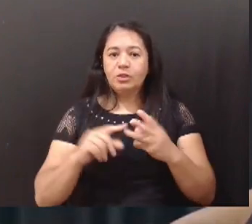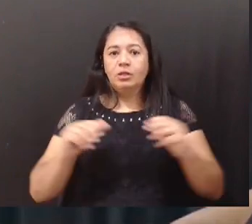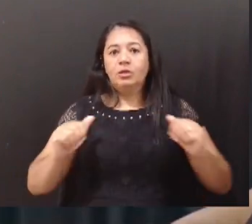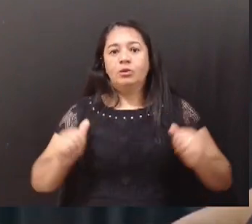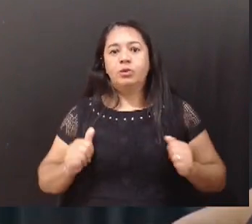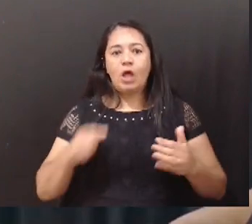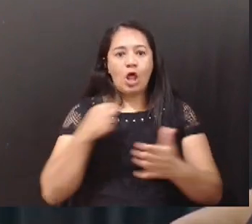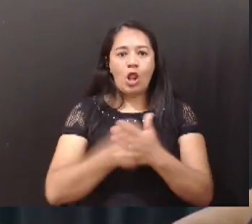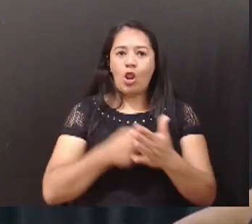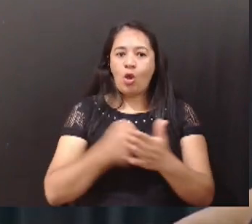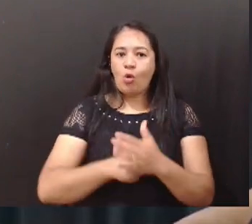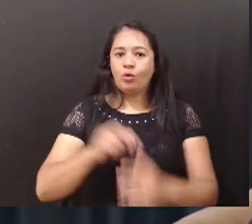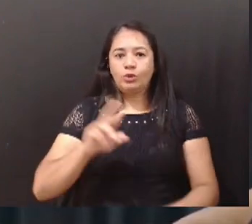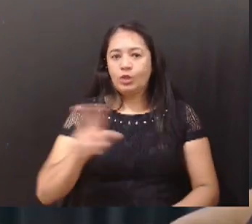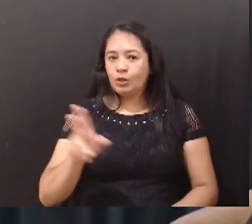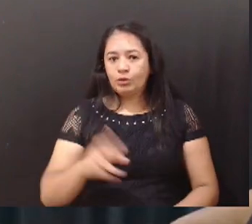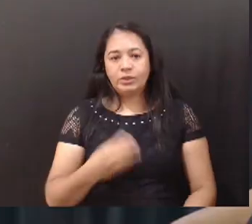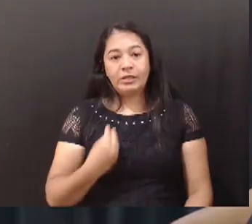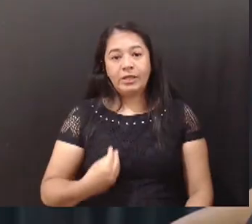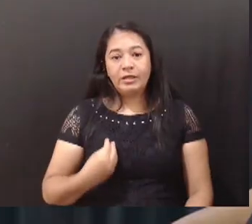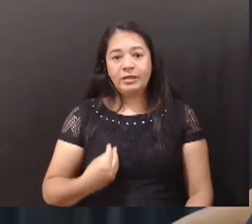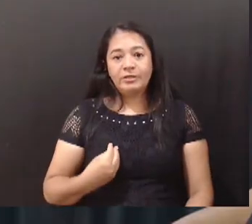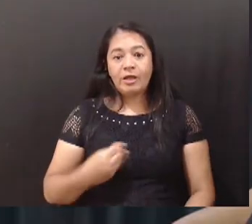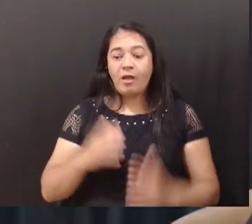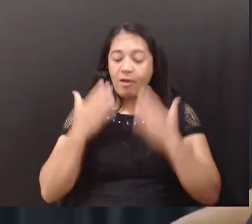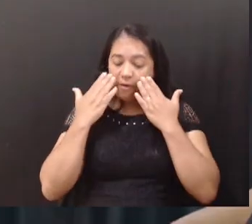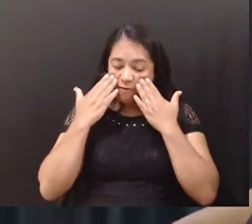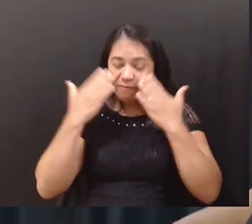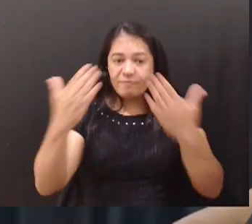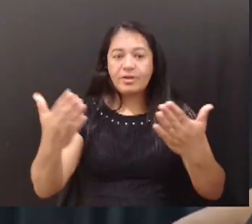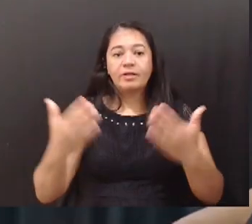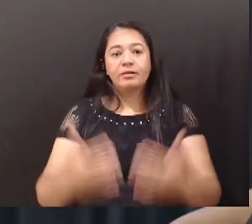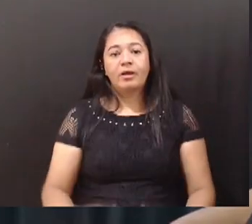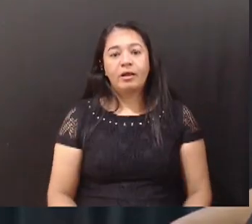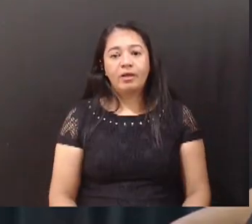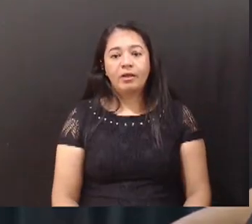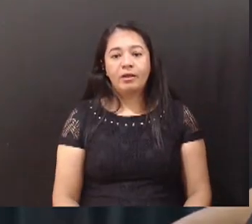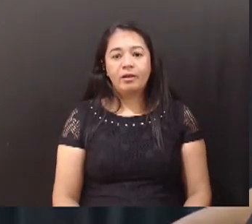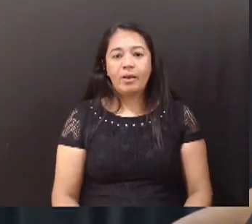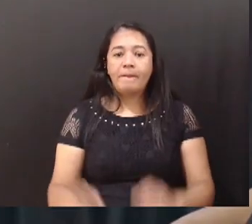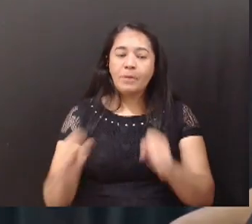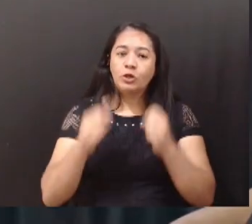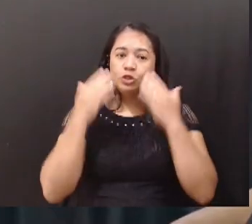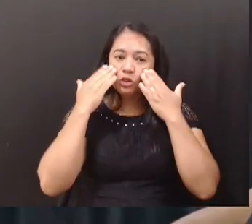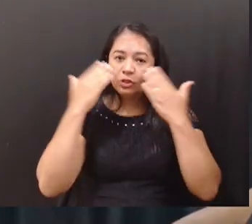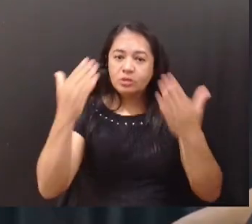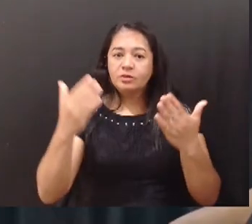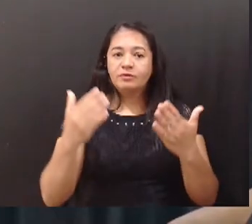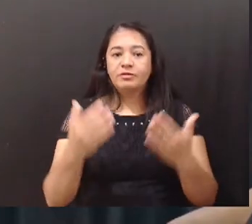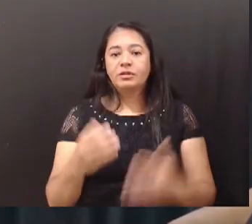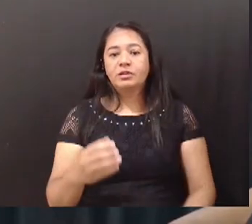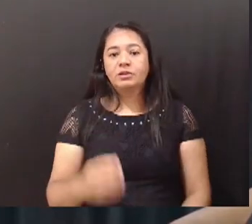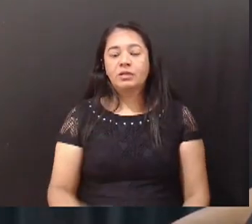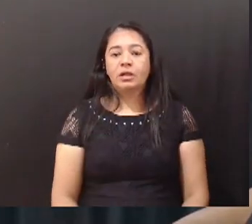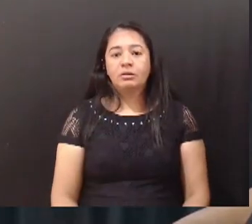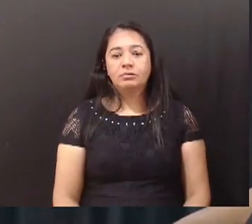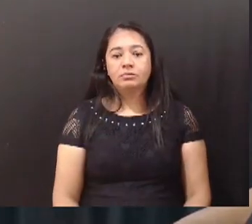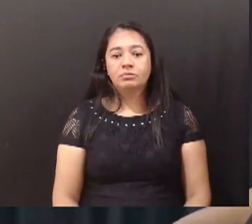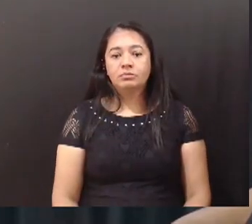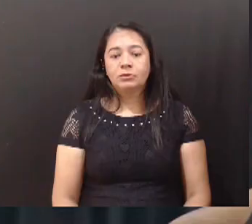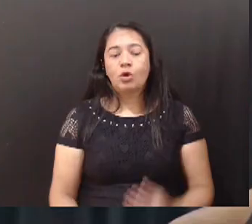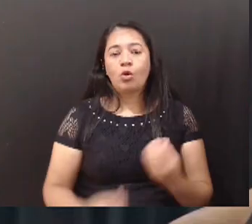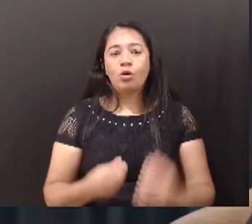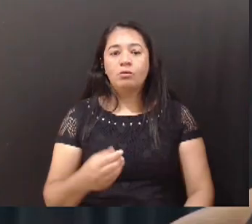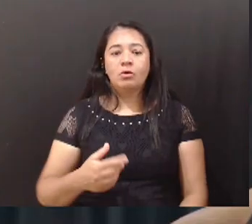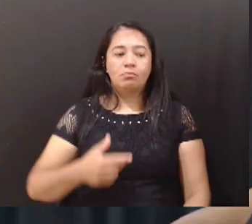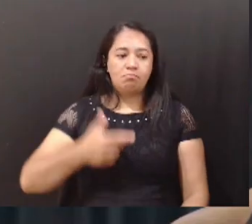é pancadaria. Luta é enfrentamento. Isso. Então, você pode enfrentar com um tiro, que é péssimo para